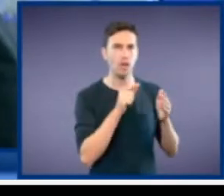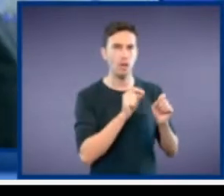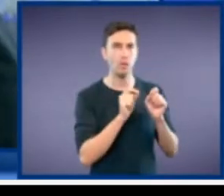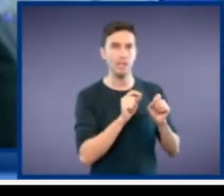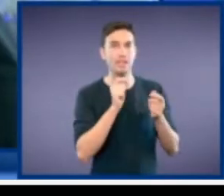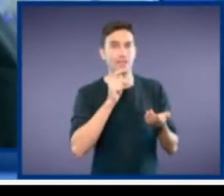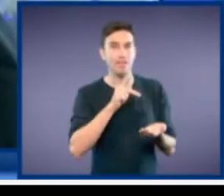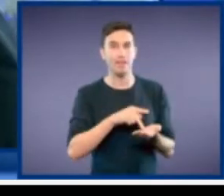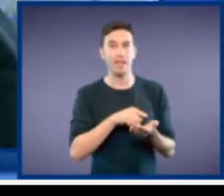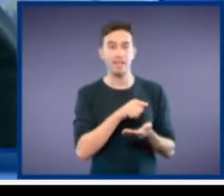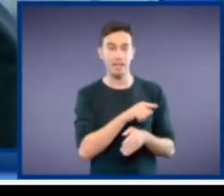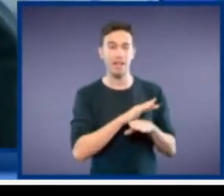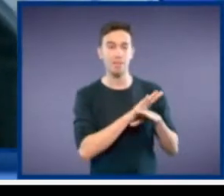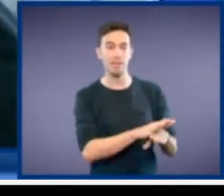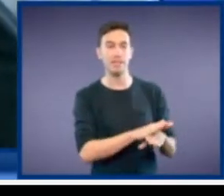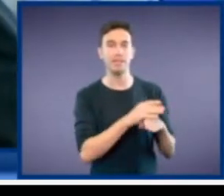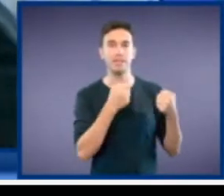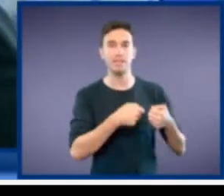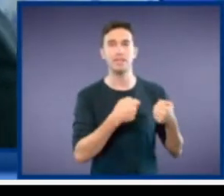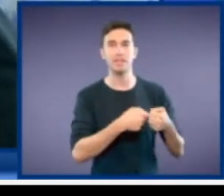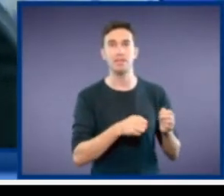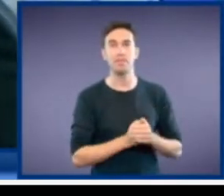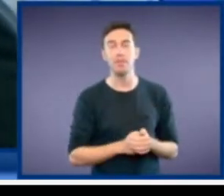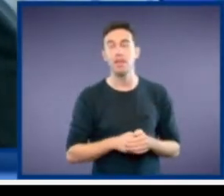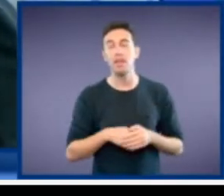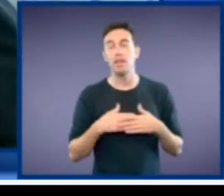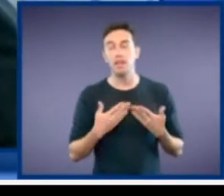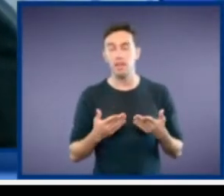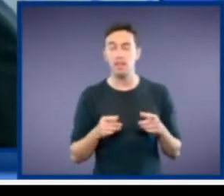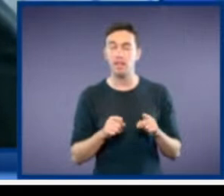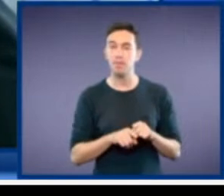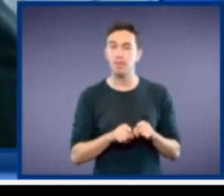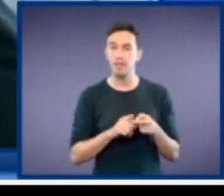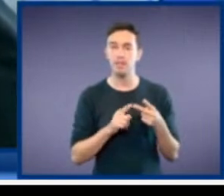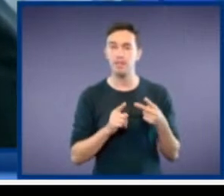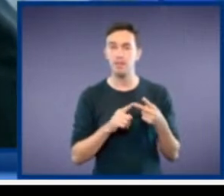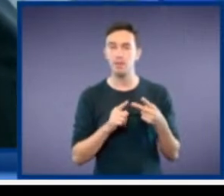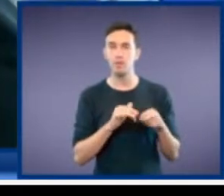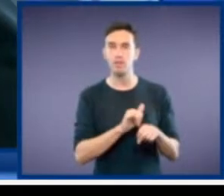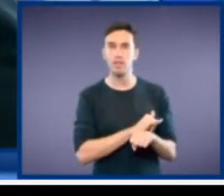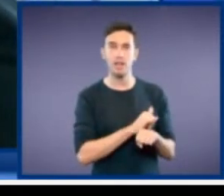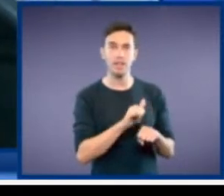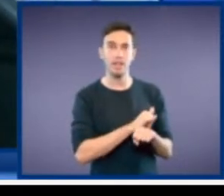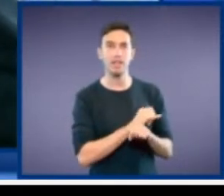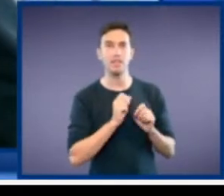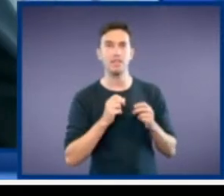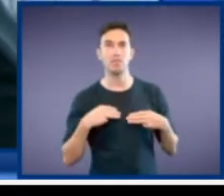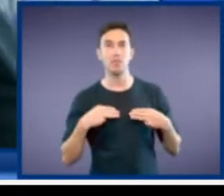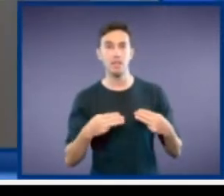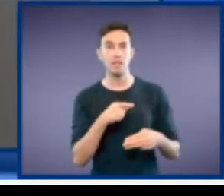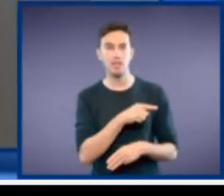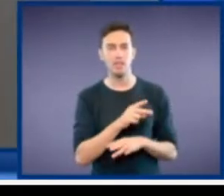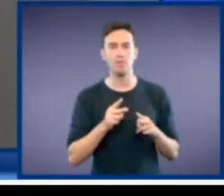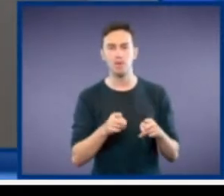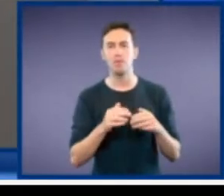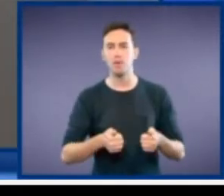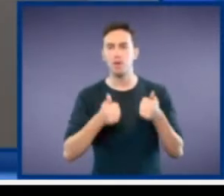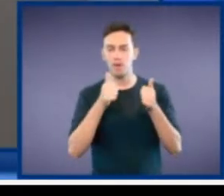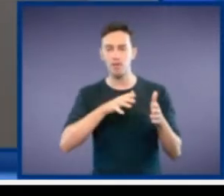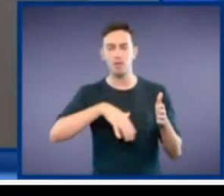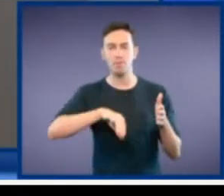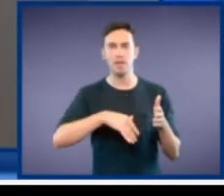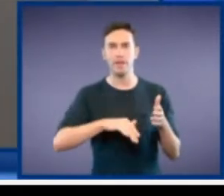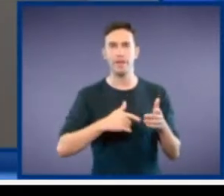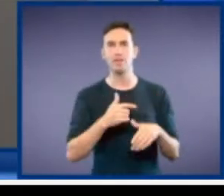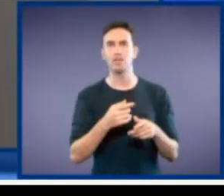fato muda a vida do cidadão. Segundo lado, segunda estratégia do ministro, sempre foi melhorar o ambiente de negócios. Temos um